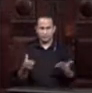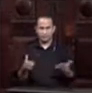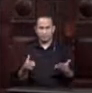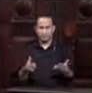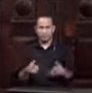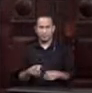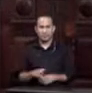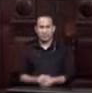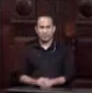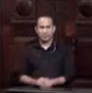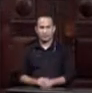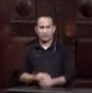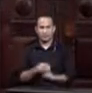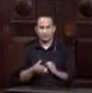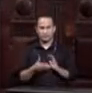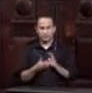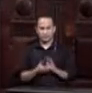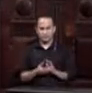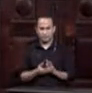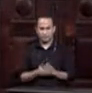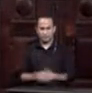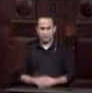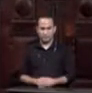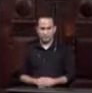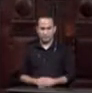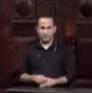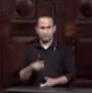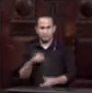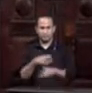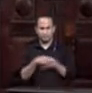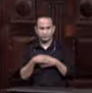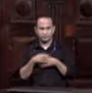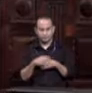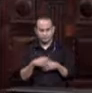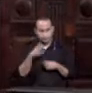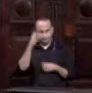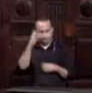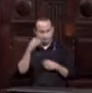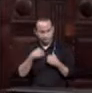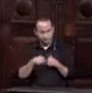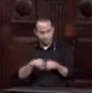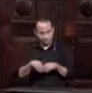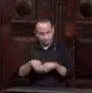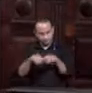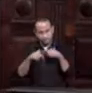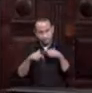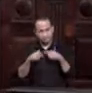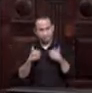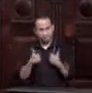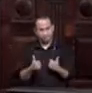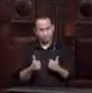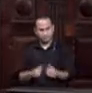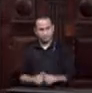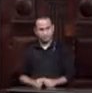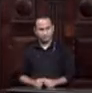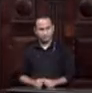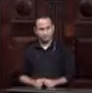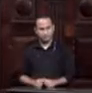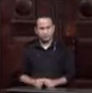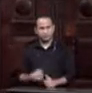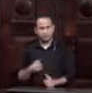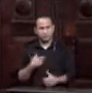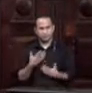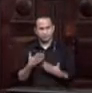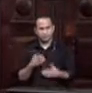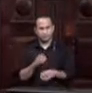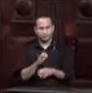Legislativa, e com a sua sensibilidade e competência para conduzir tão bem esses trabalhos, num momento de dificuldade que vive o